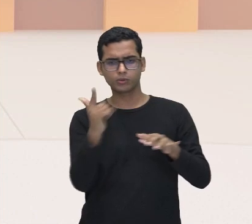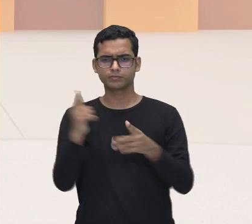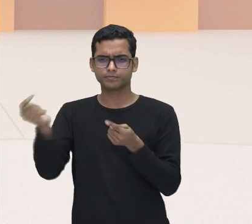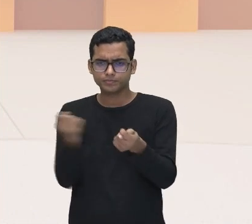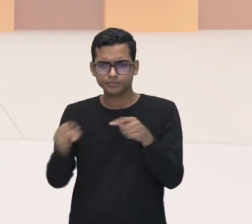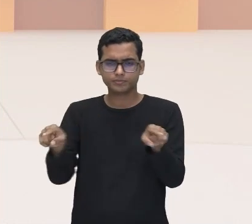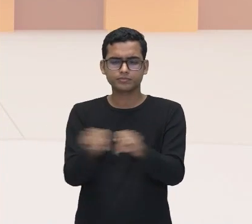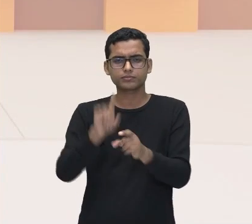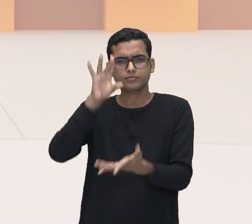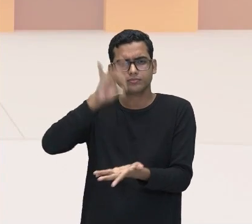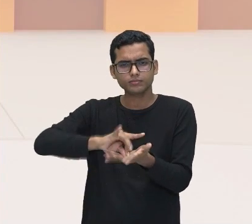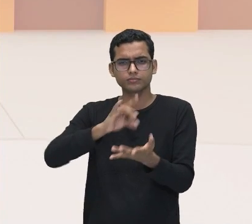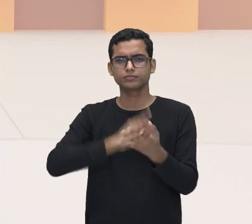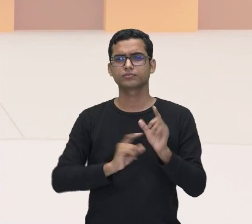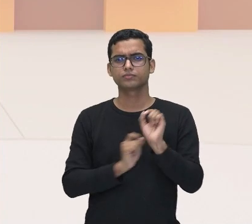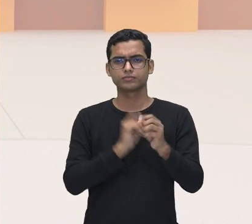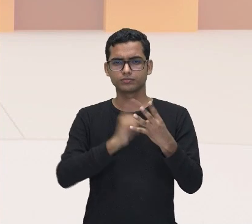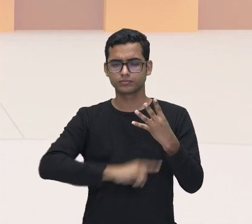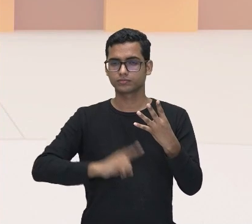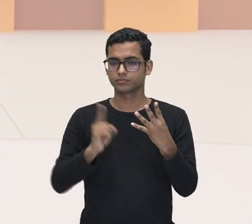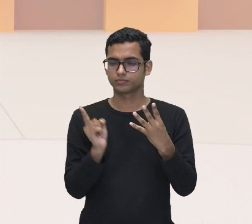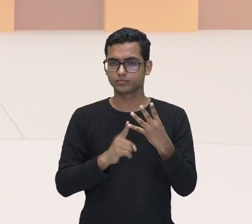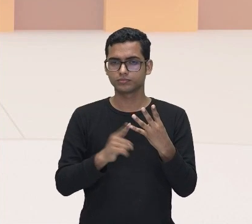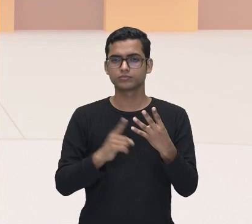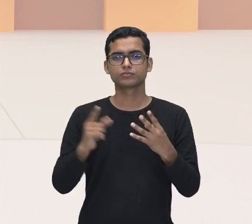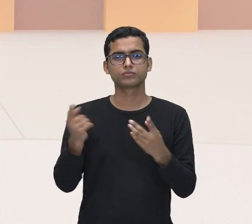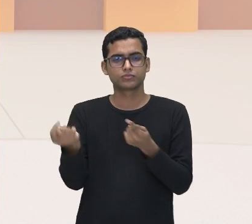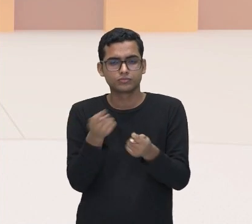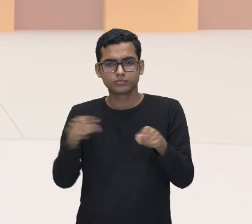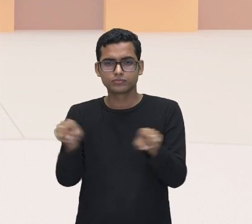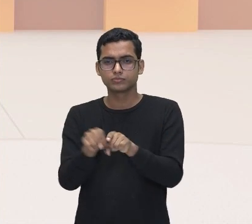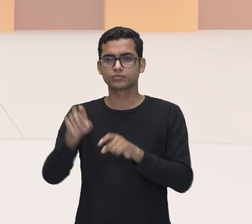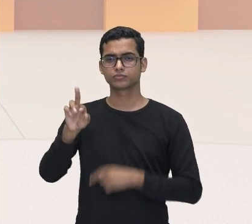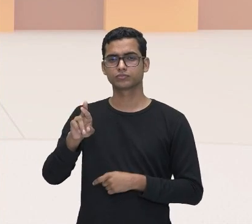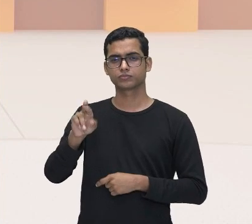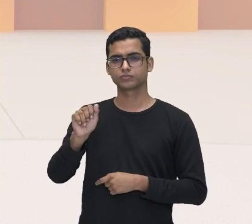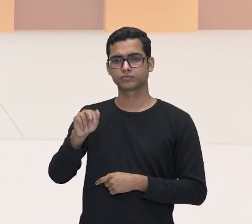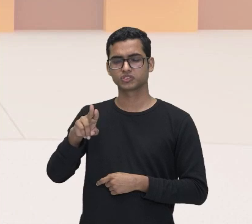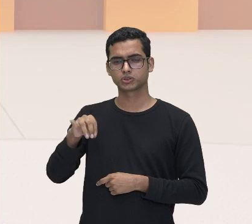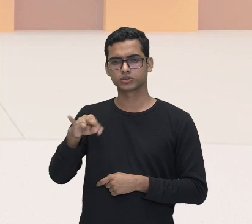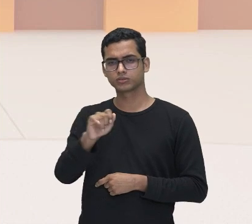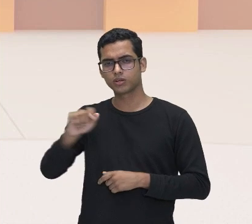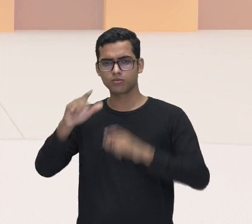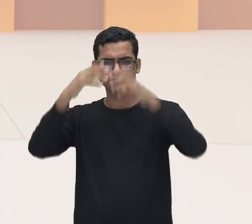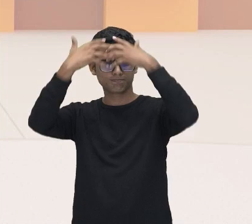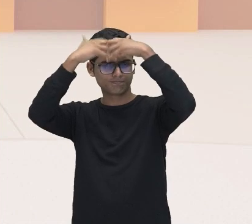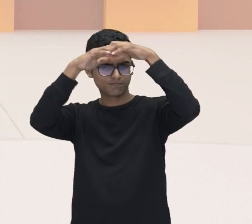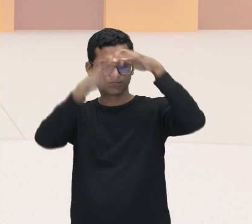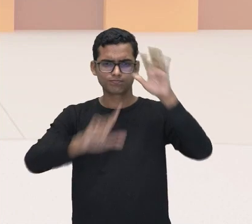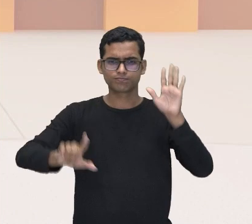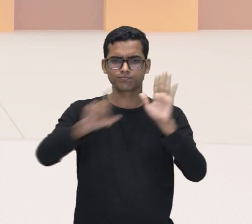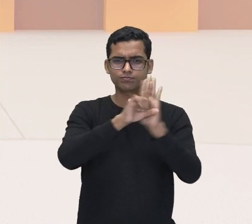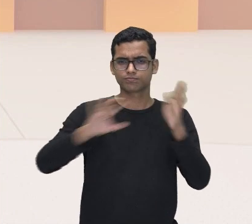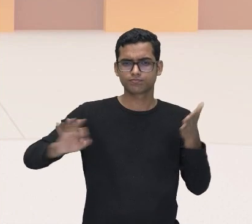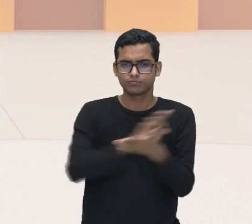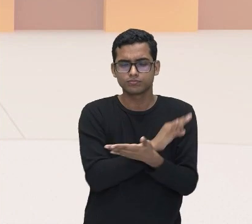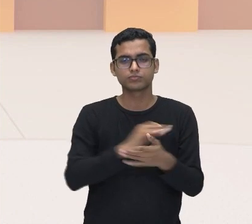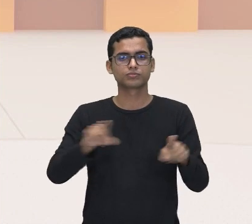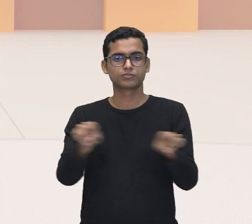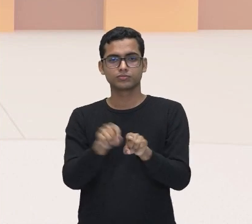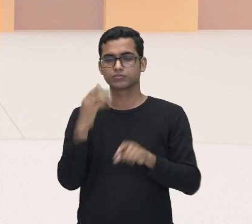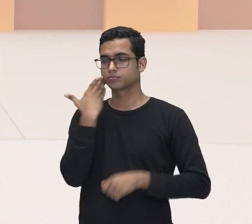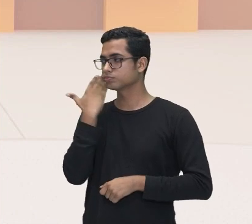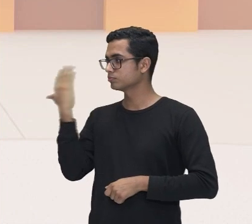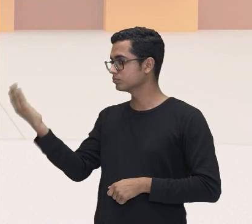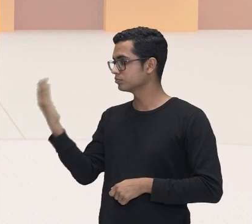Max Weber, que é a chamada dominação racional legal. Aqui, a dominação se